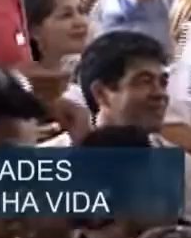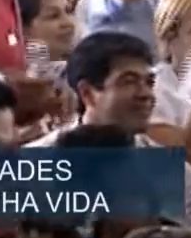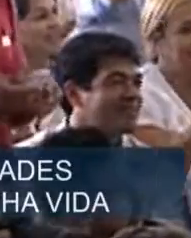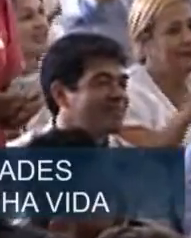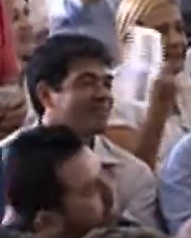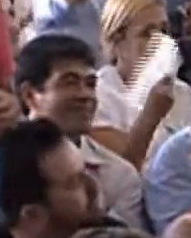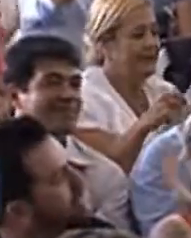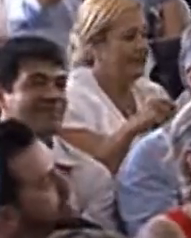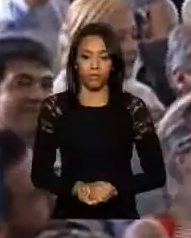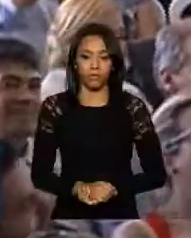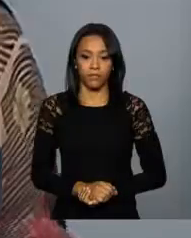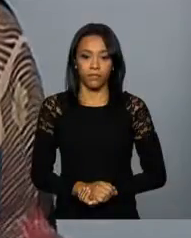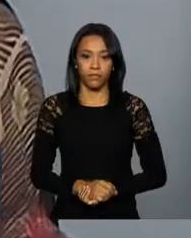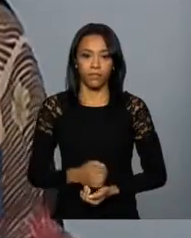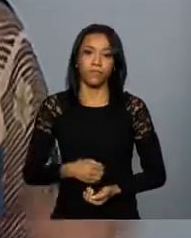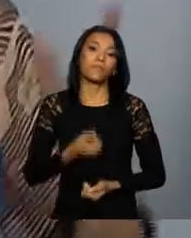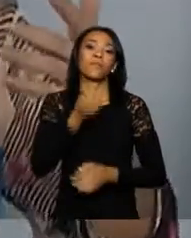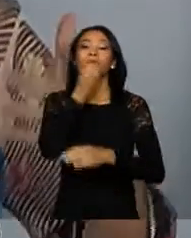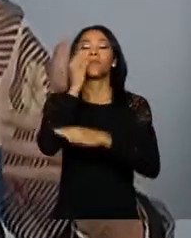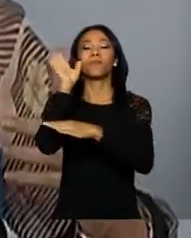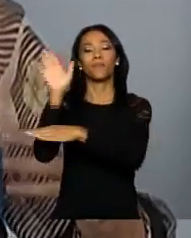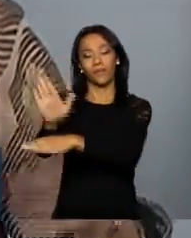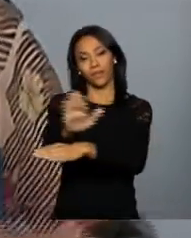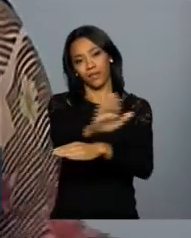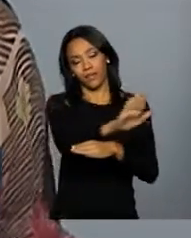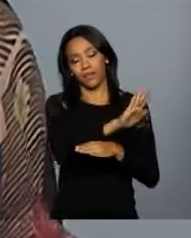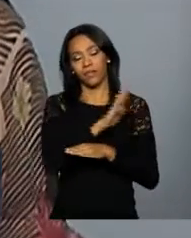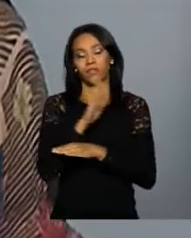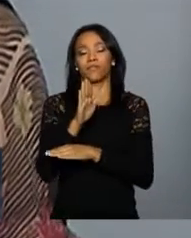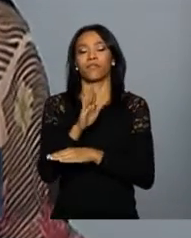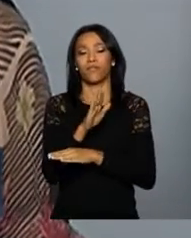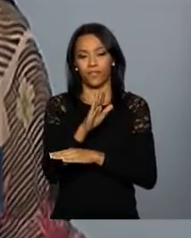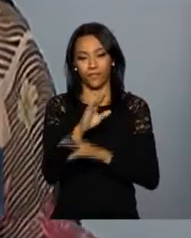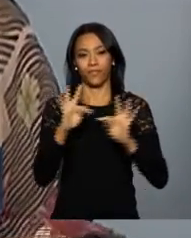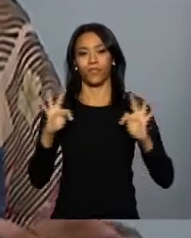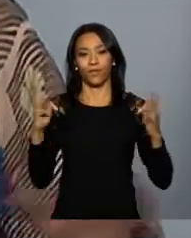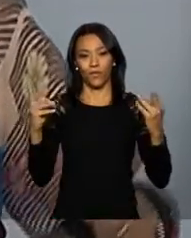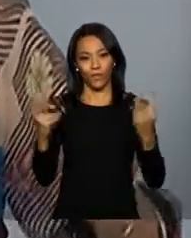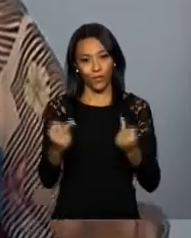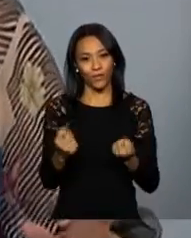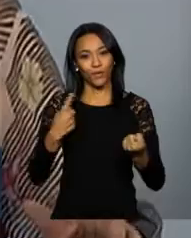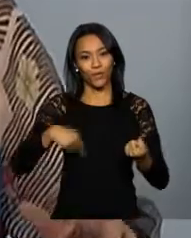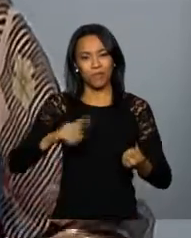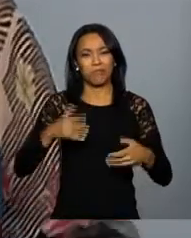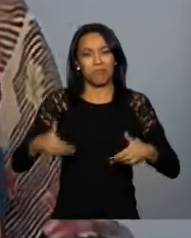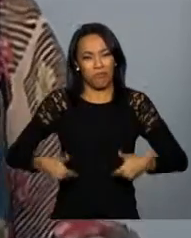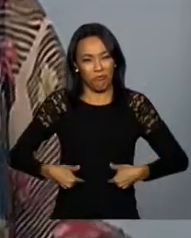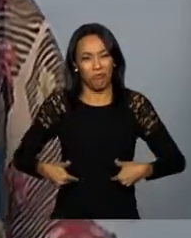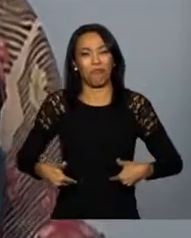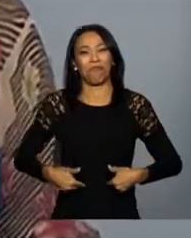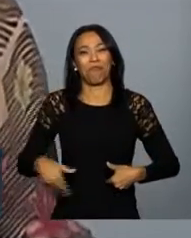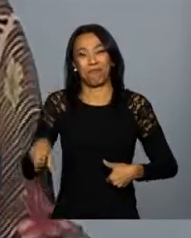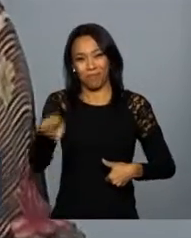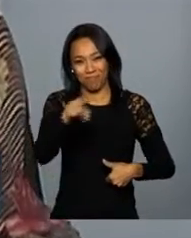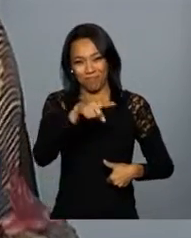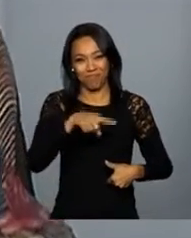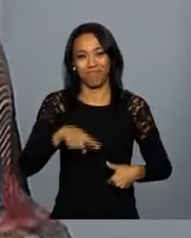Boa tarde. Todos nós aqui, tenho certeza, estamos com fome.